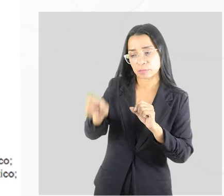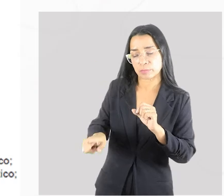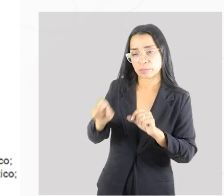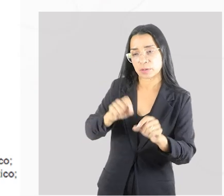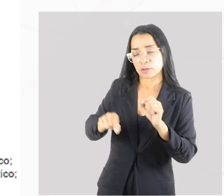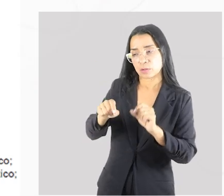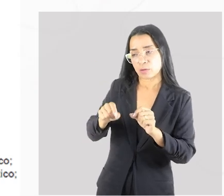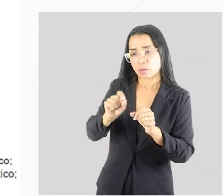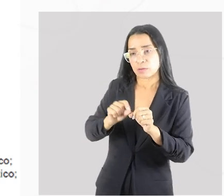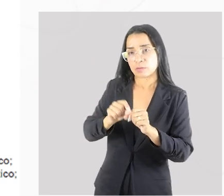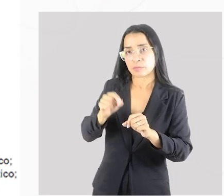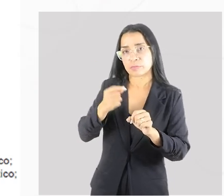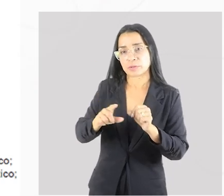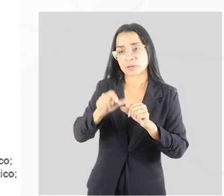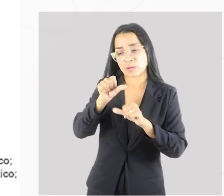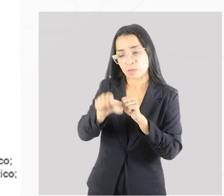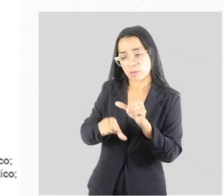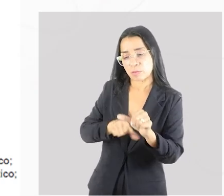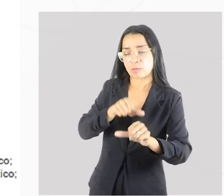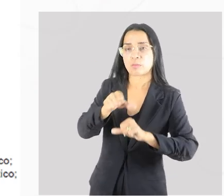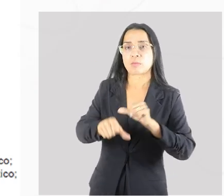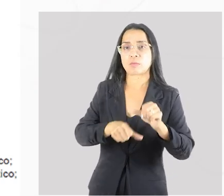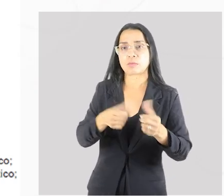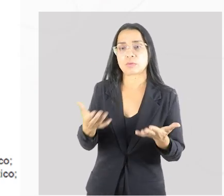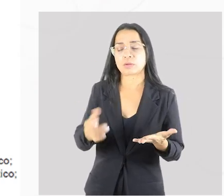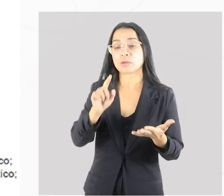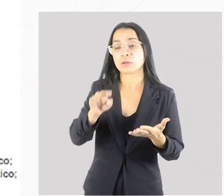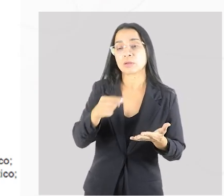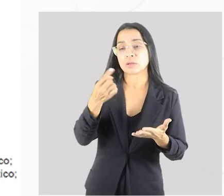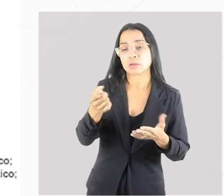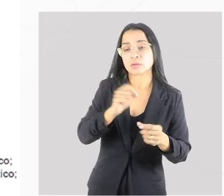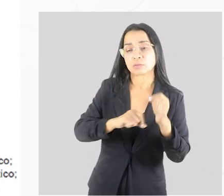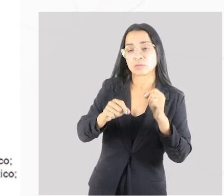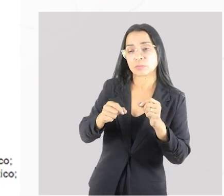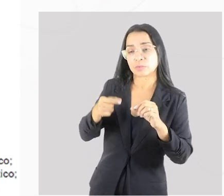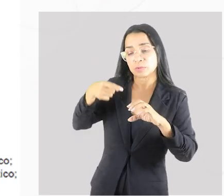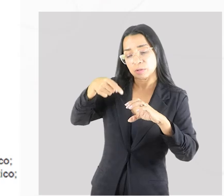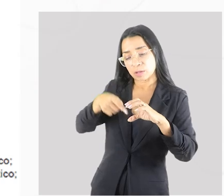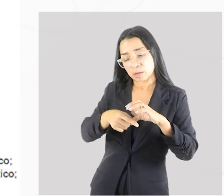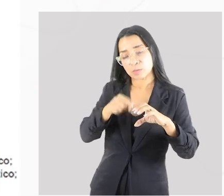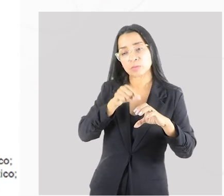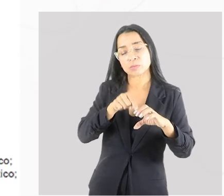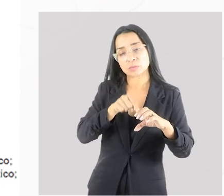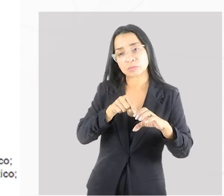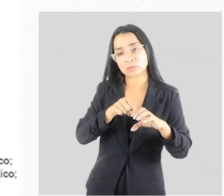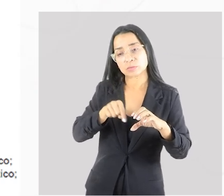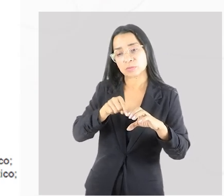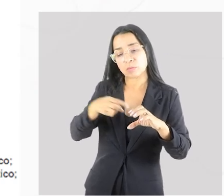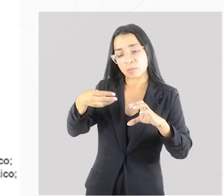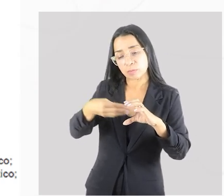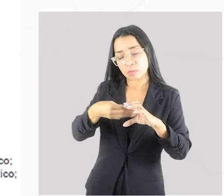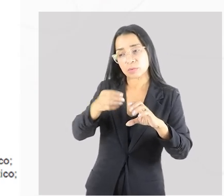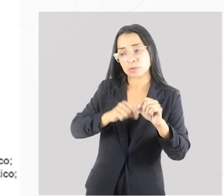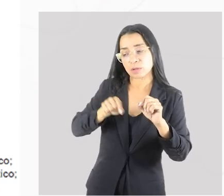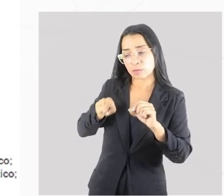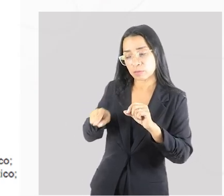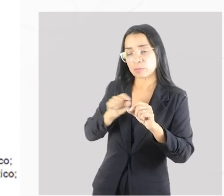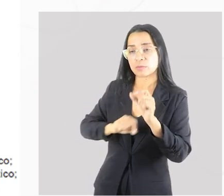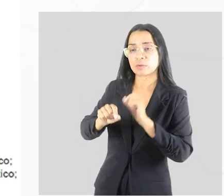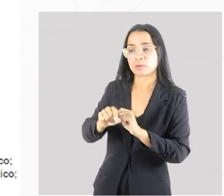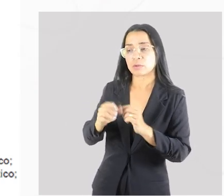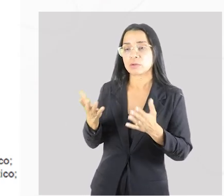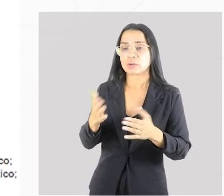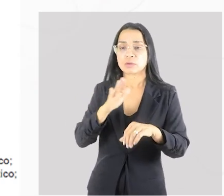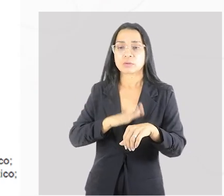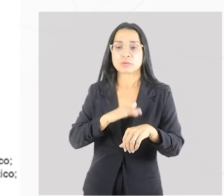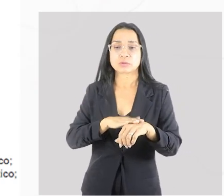A gente vai fazer uma modificação e depois a gente reintroduz essa célula nesse paciente. Gente, isso não